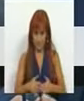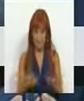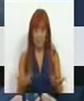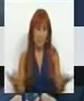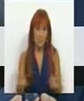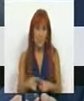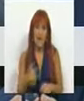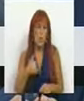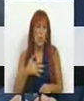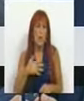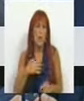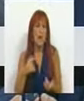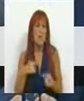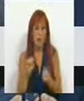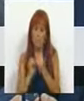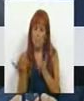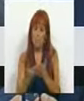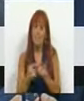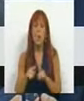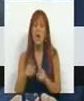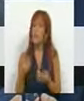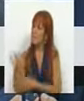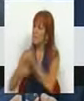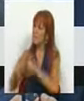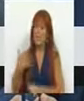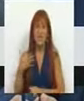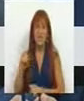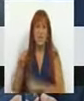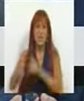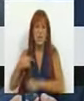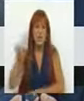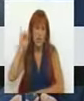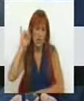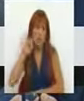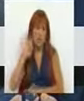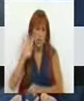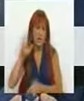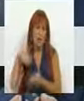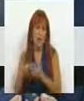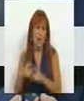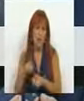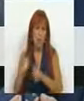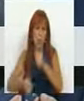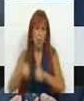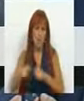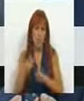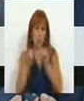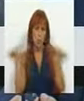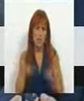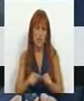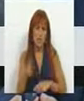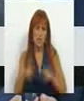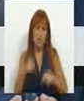E, enfim, eu não quero que se ponha no papel da DG concorrência, mas imagino que poderá ter consequências sobre a concorrência do